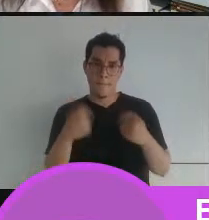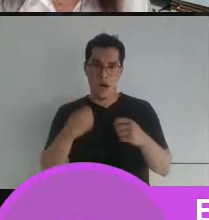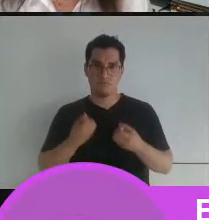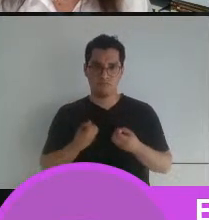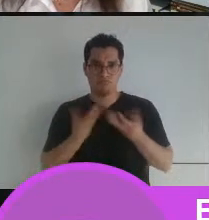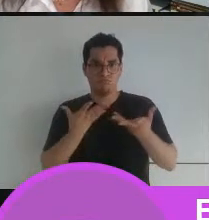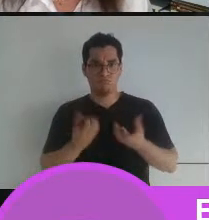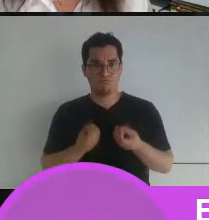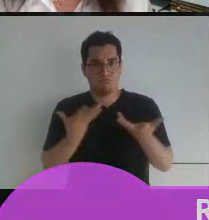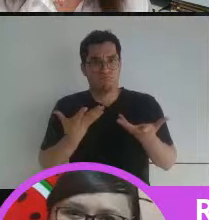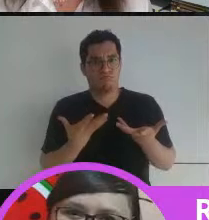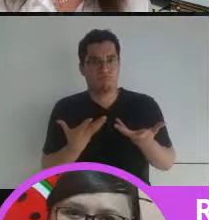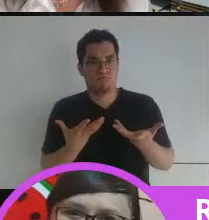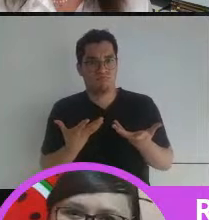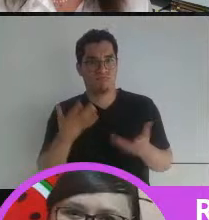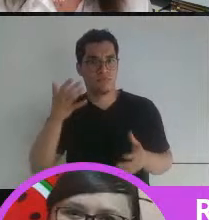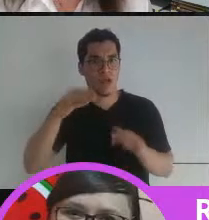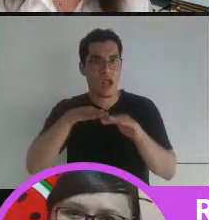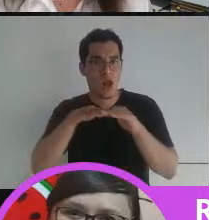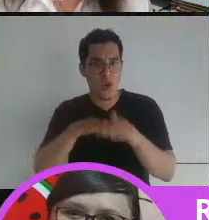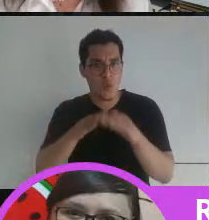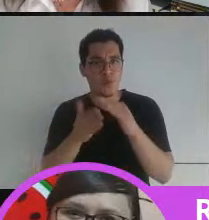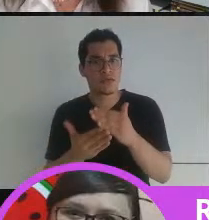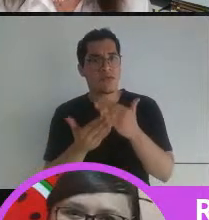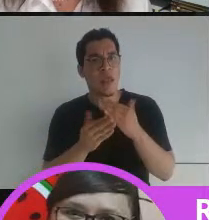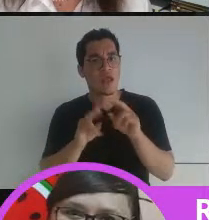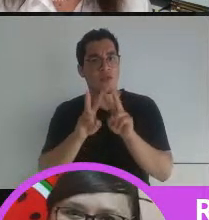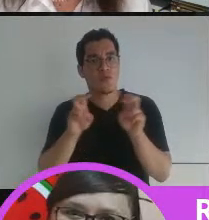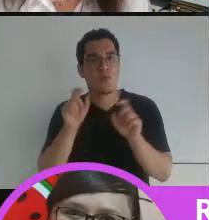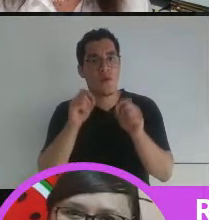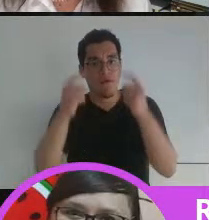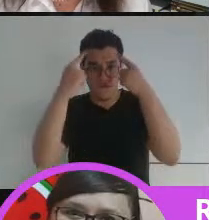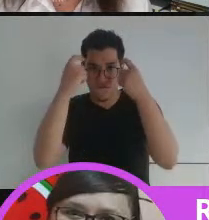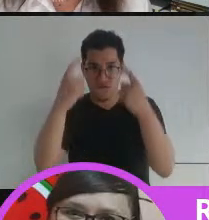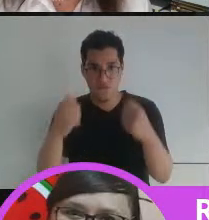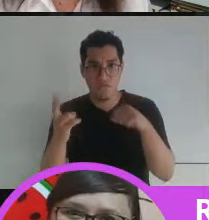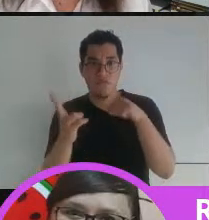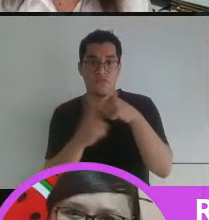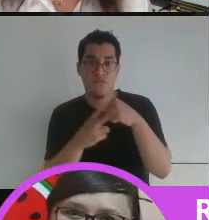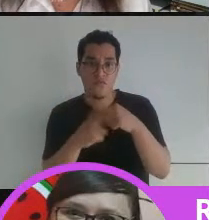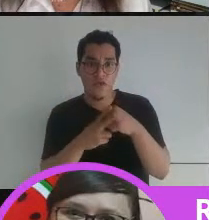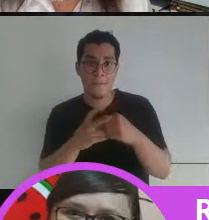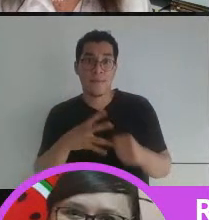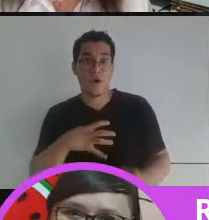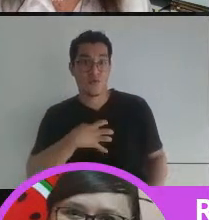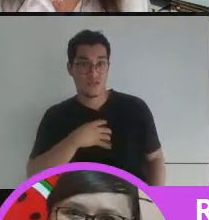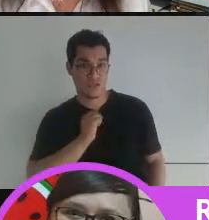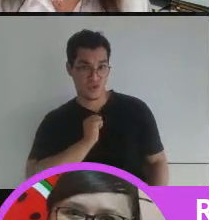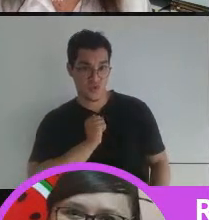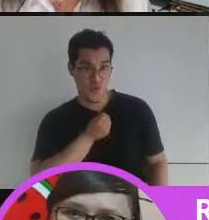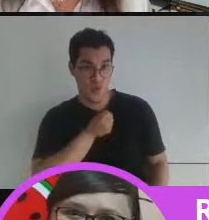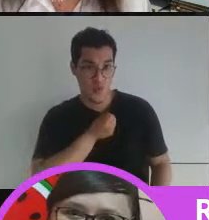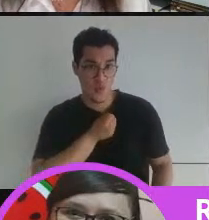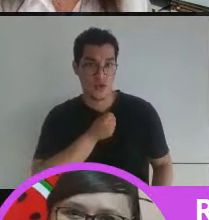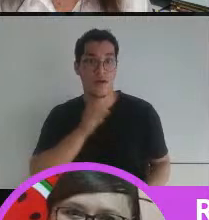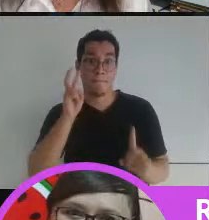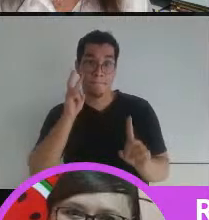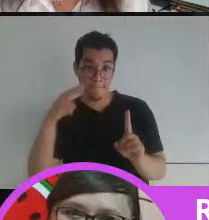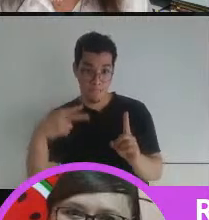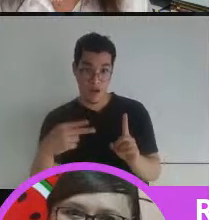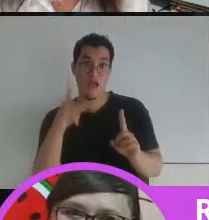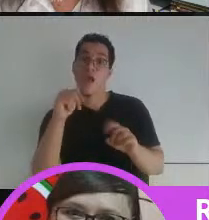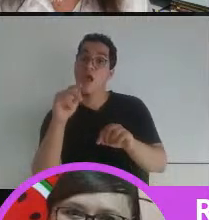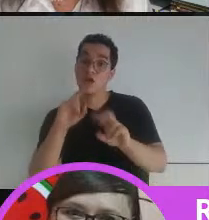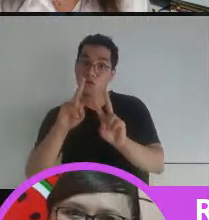enunciados caracterizados como de violência verbal, marcados pelo sentimento do ódio, PDV emocionado. Certamente,